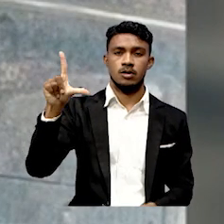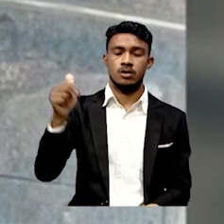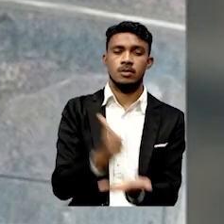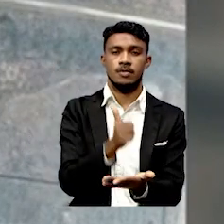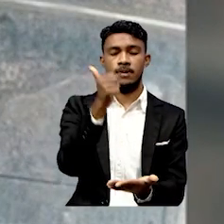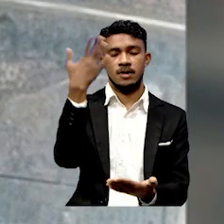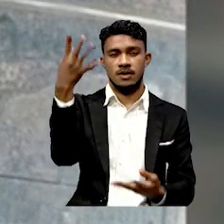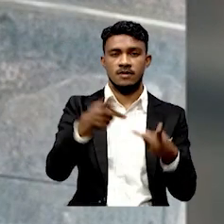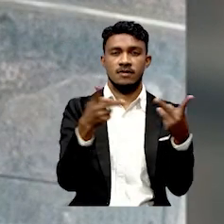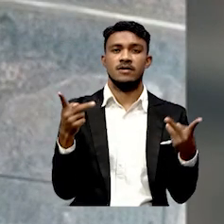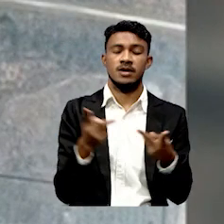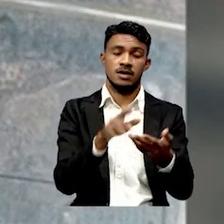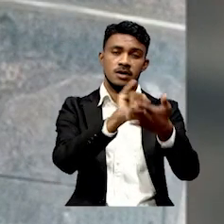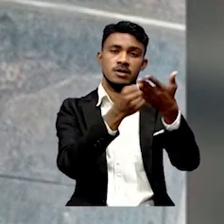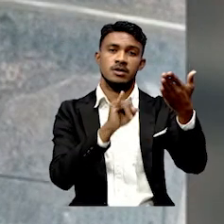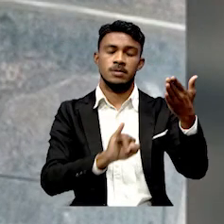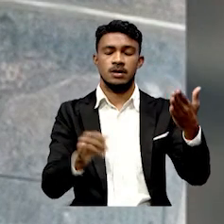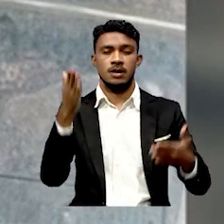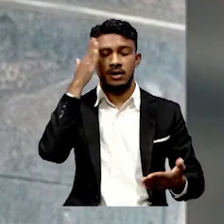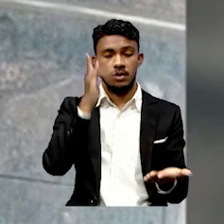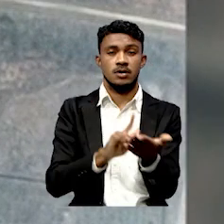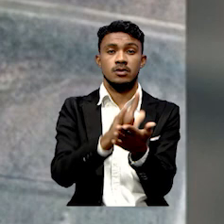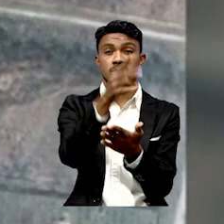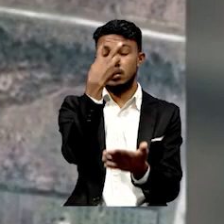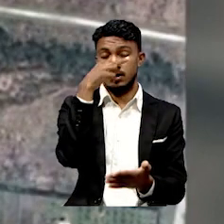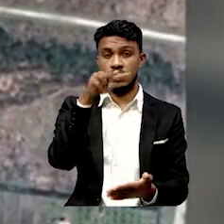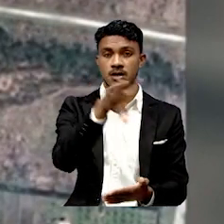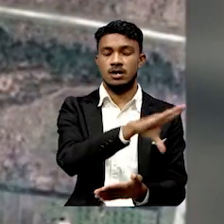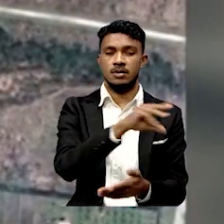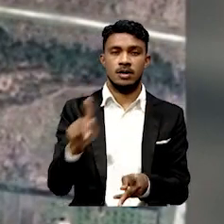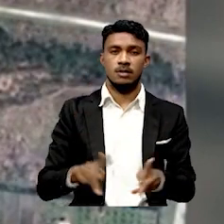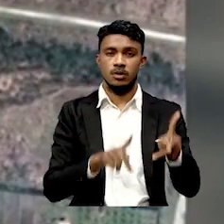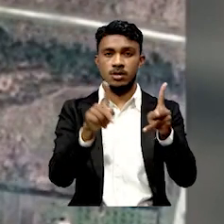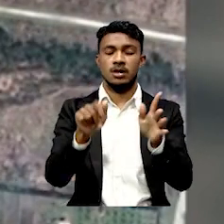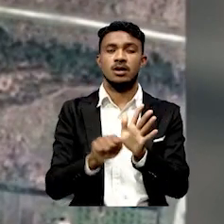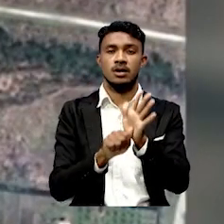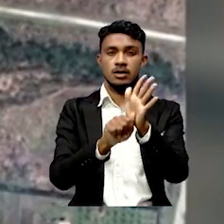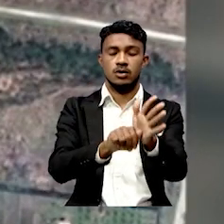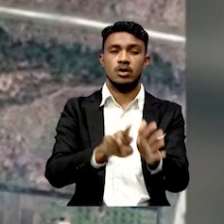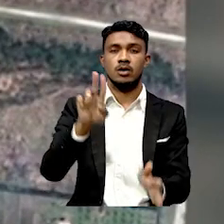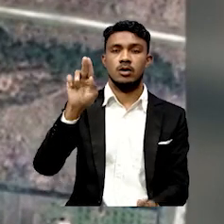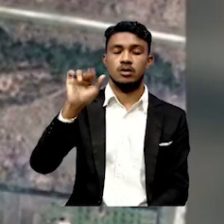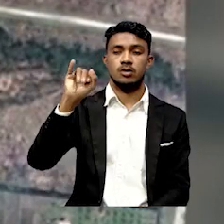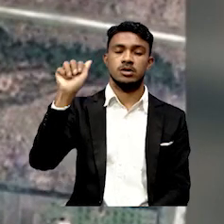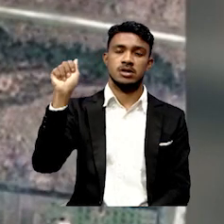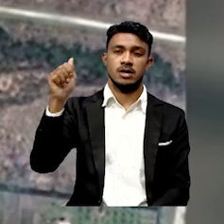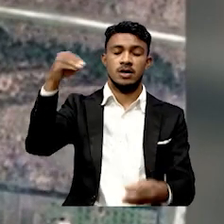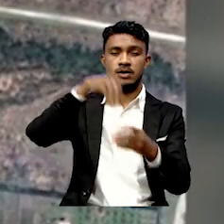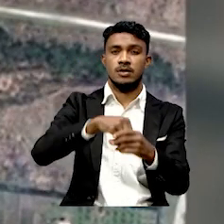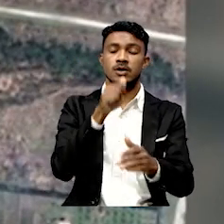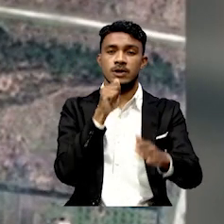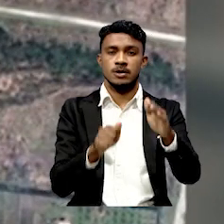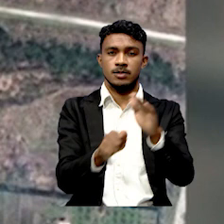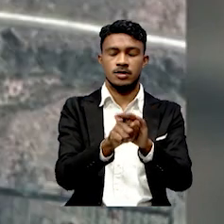refere. Imagem nebe cita husi satélite, hodi divulga ba público hatudo, Rússia hakoi subar mate isin husi cidadão